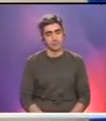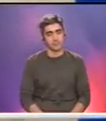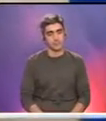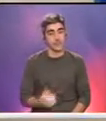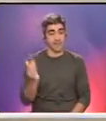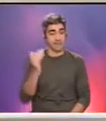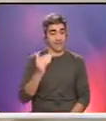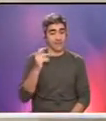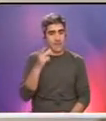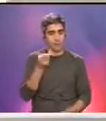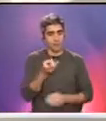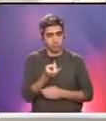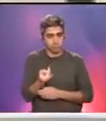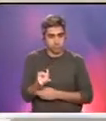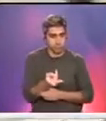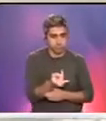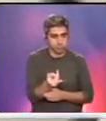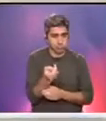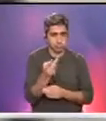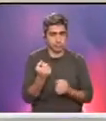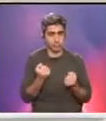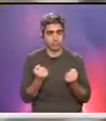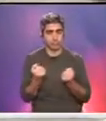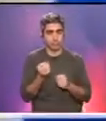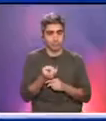Já lá vem a empilhadora.